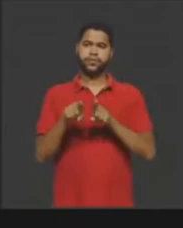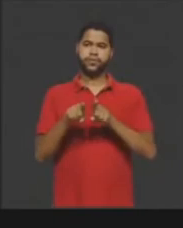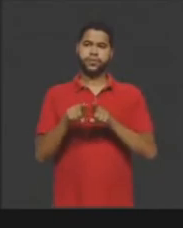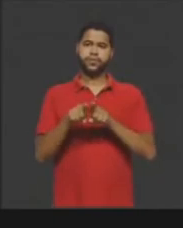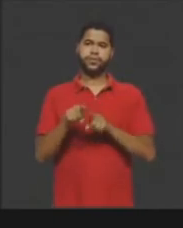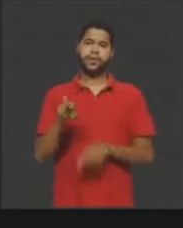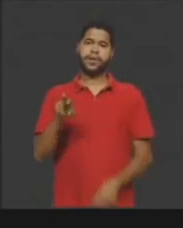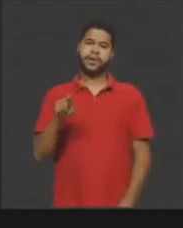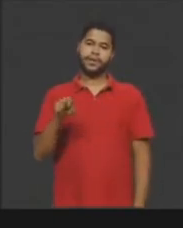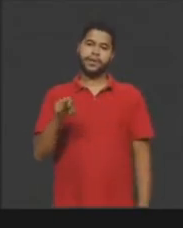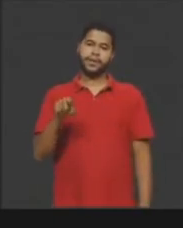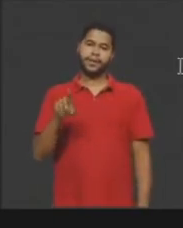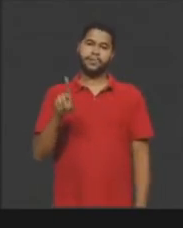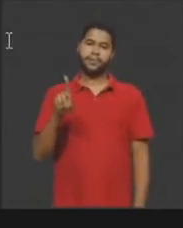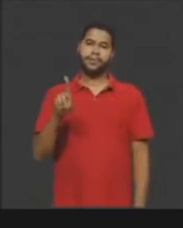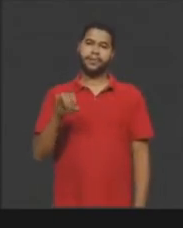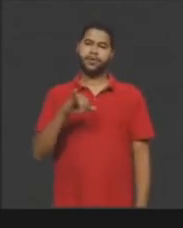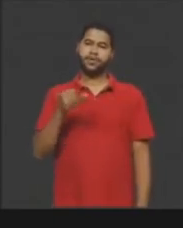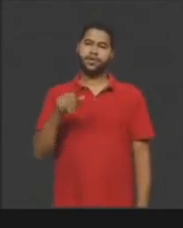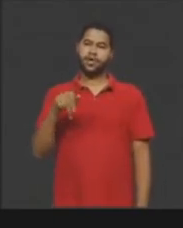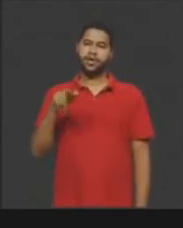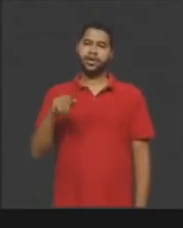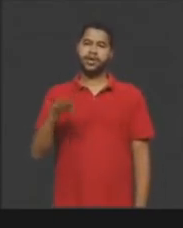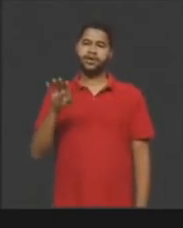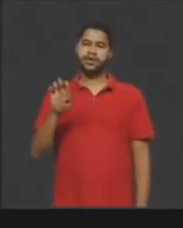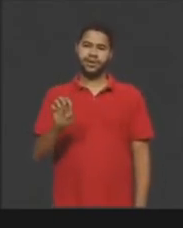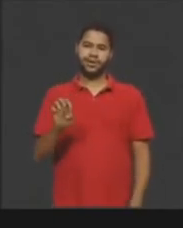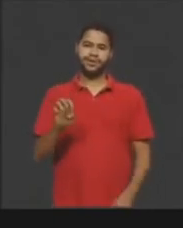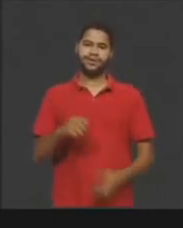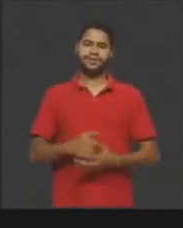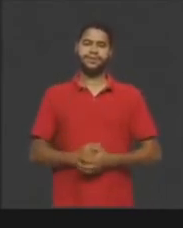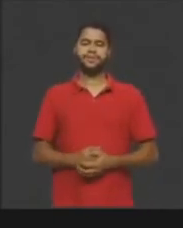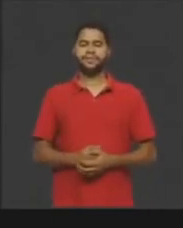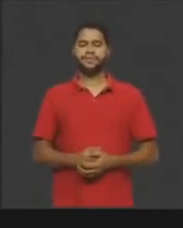minha irmã, inclusive, Jaqueline, obrigado, Jaqueline.